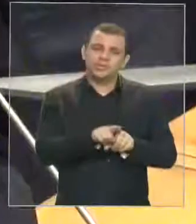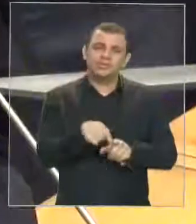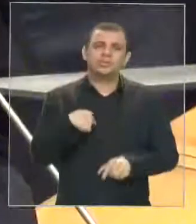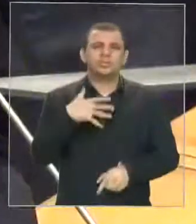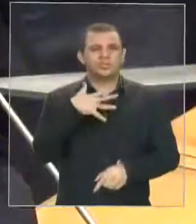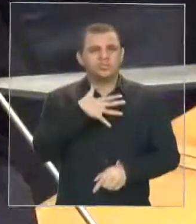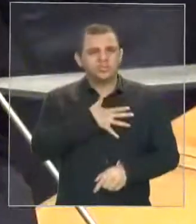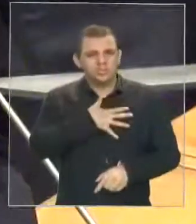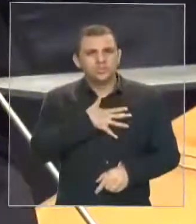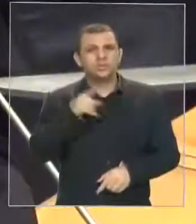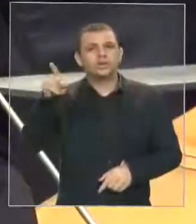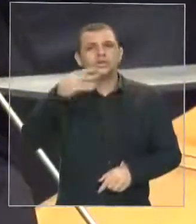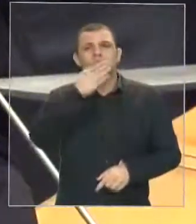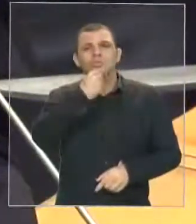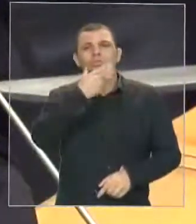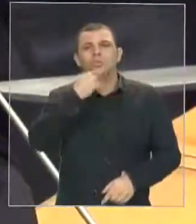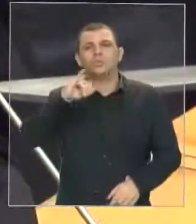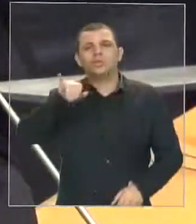do doutor